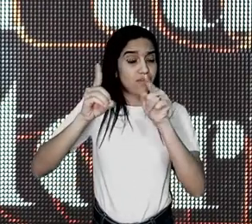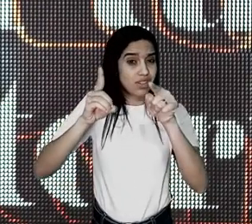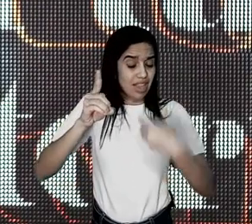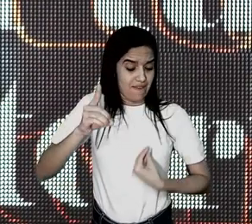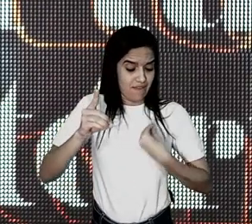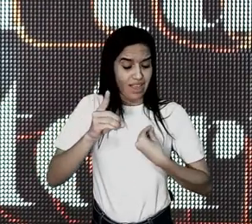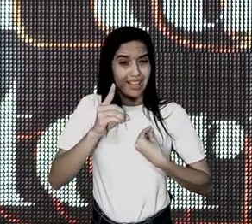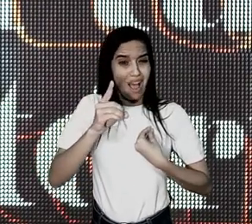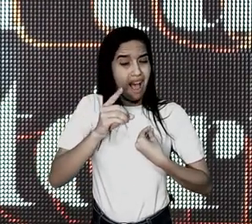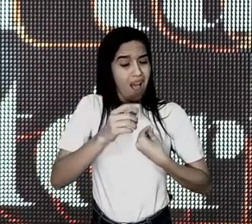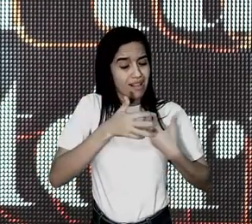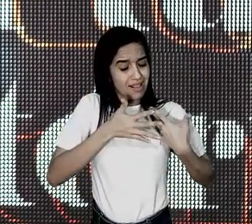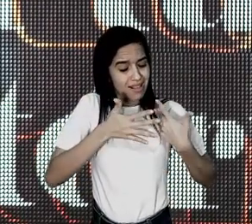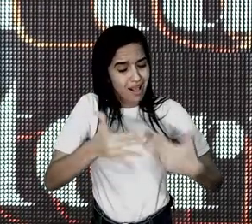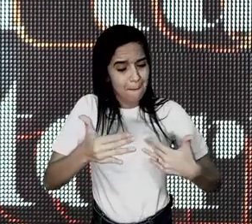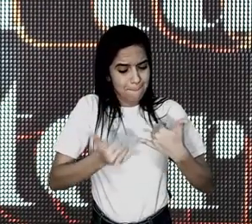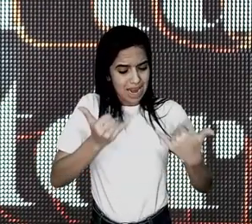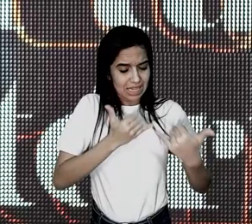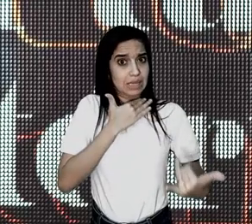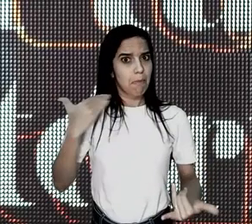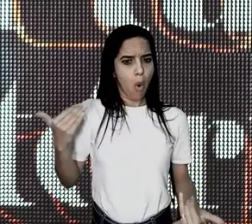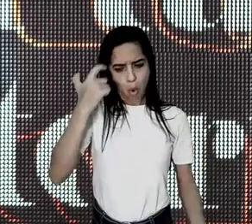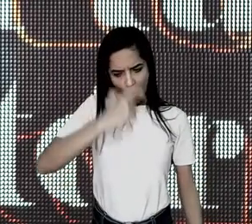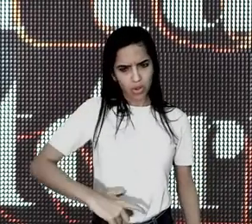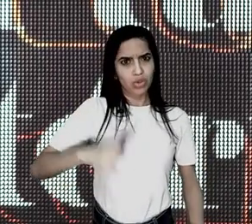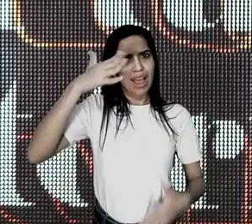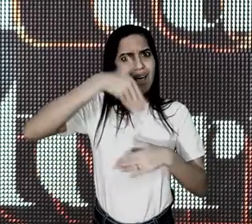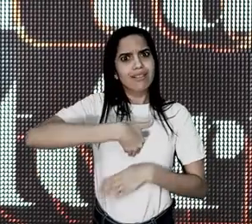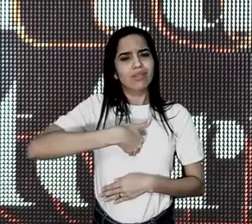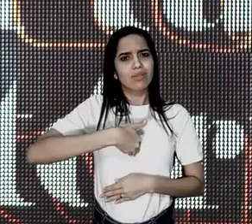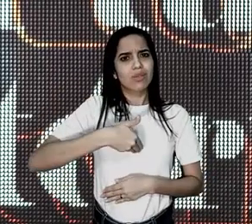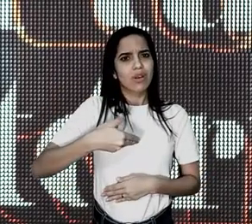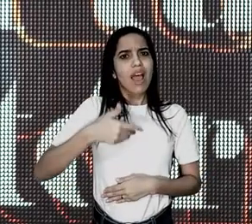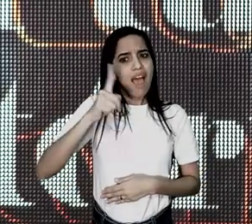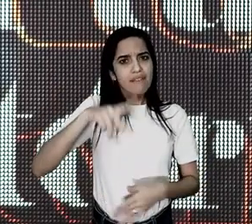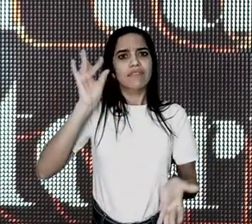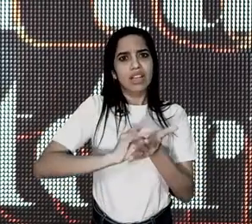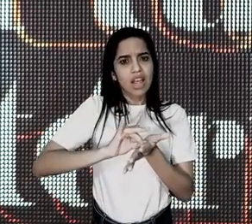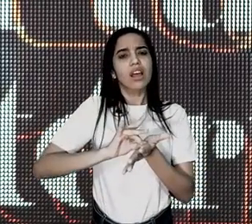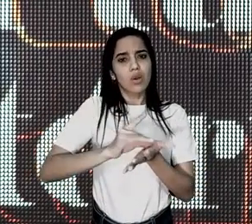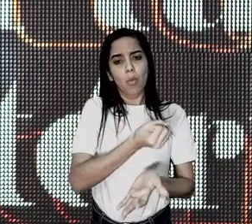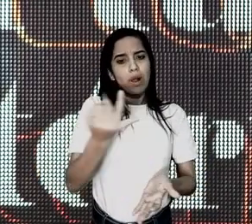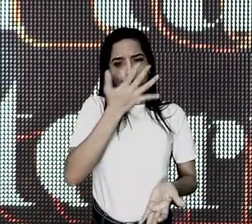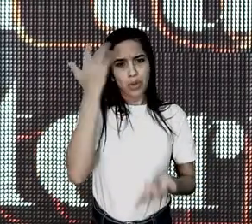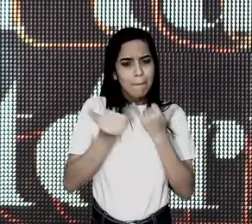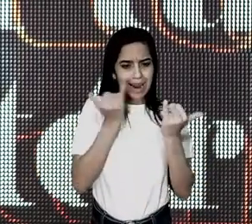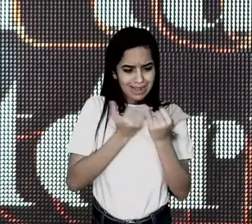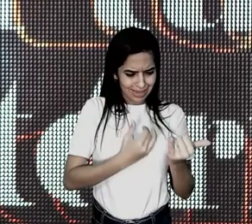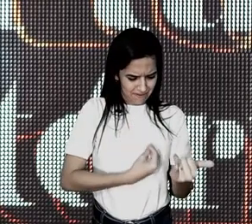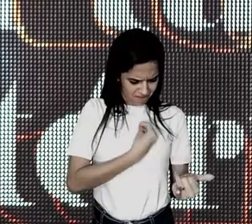morta há muito tempo. Isso parece um paradoxo, mas é real. Quantas pessoas estão vivendo